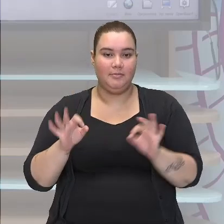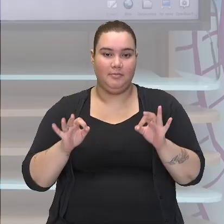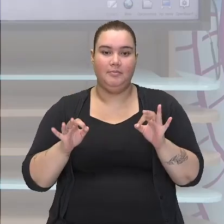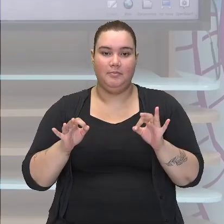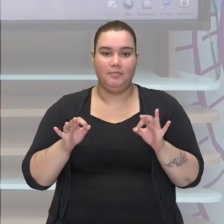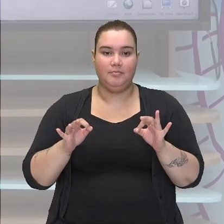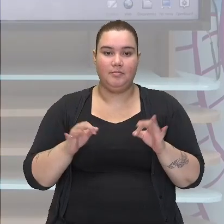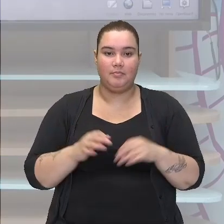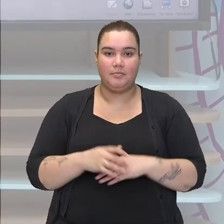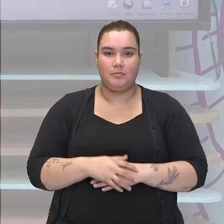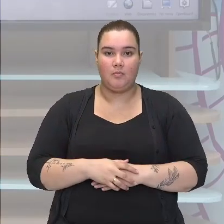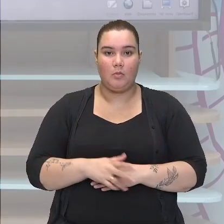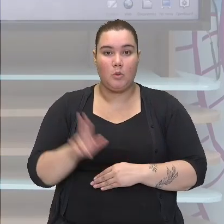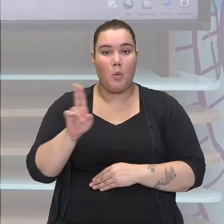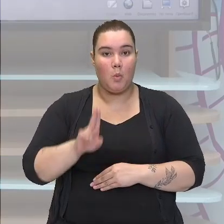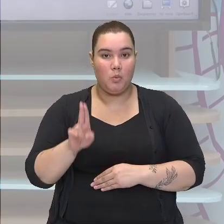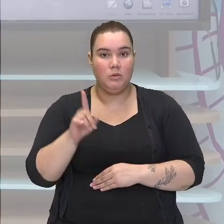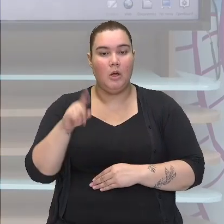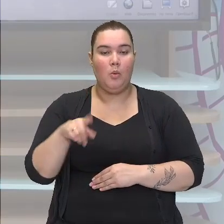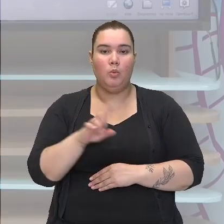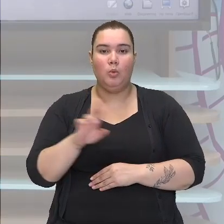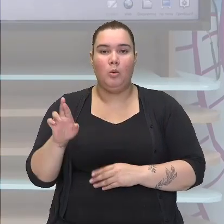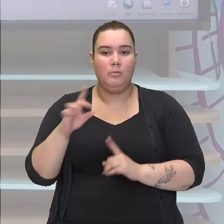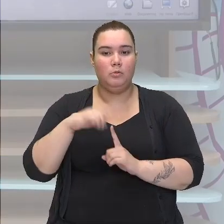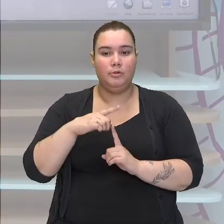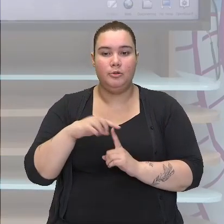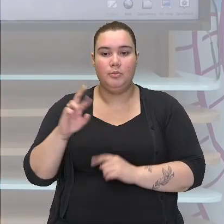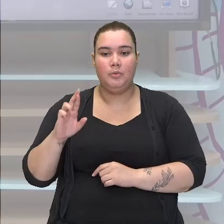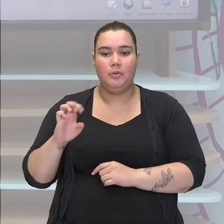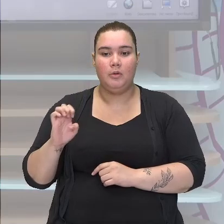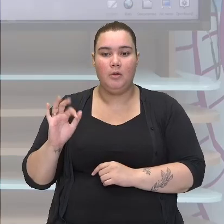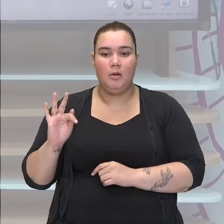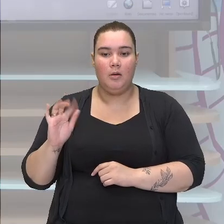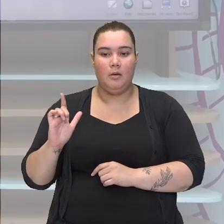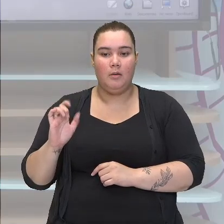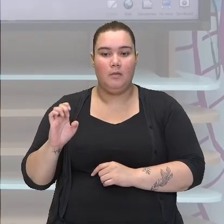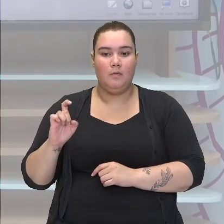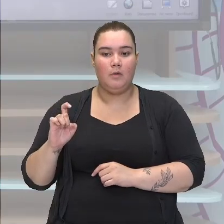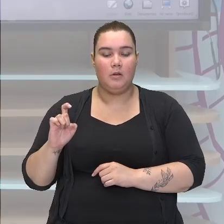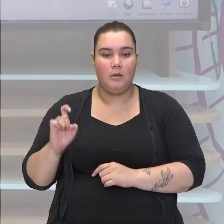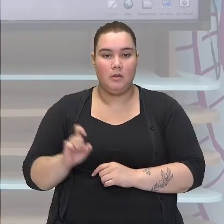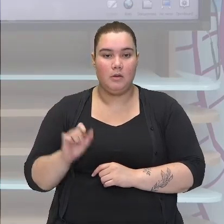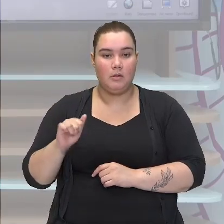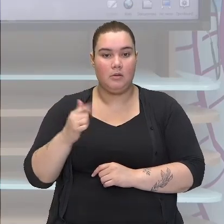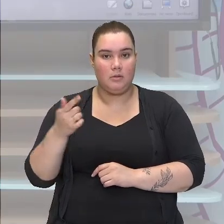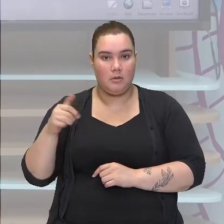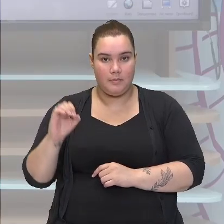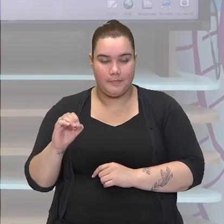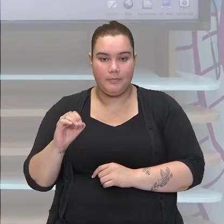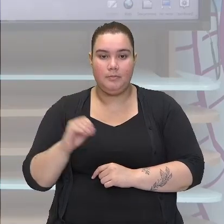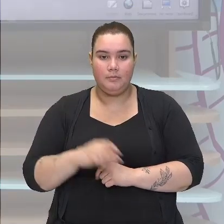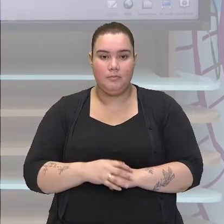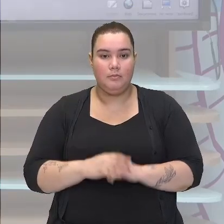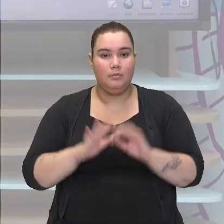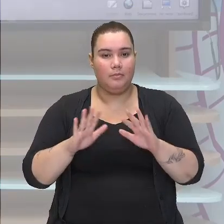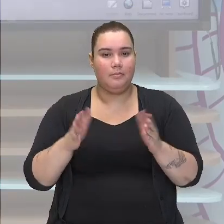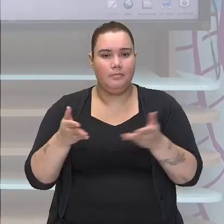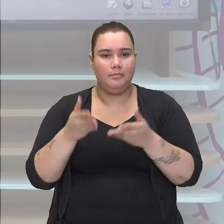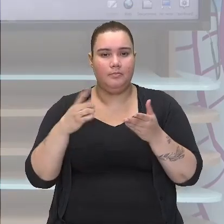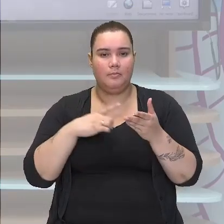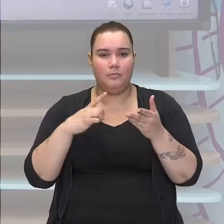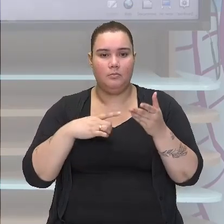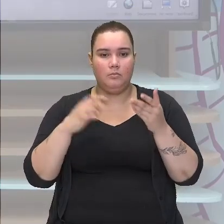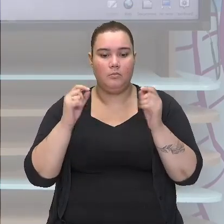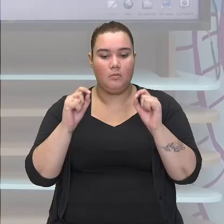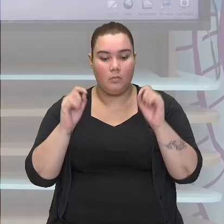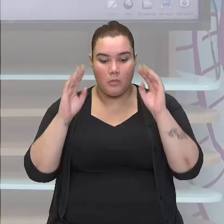por reflexão. Beleza, meu povo? Aqui nós vamos exatamente